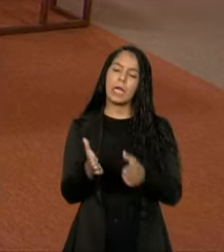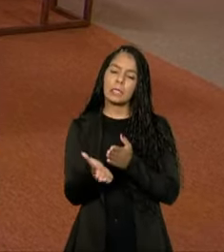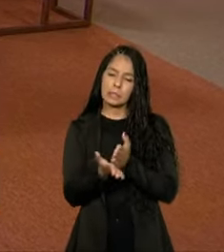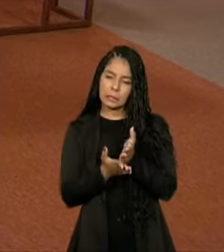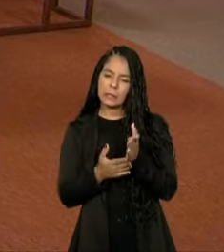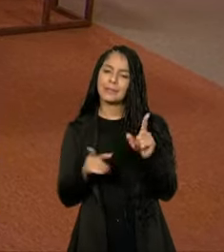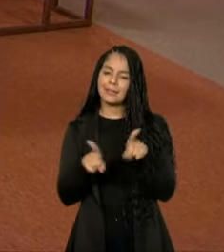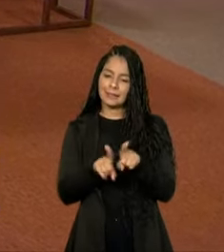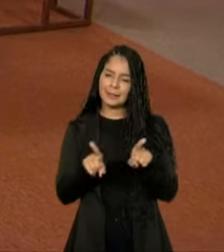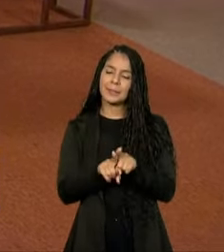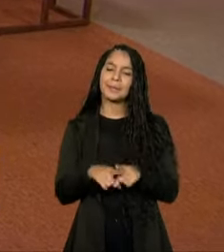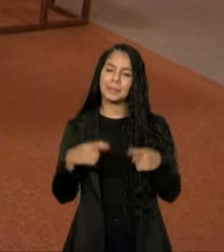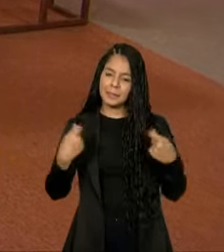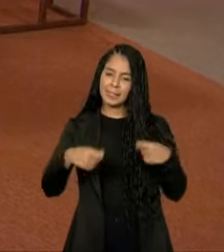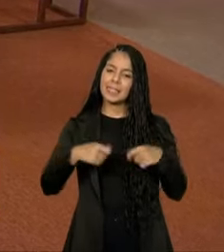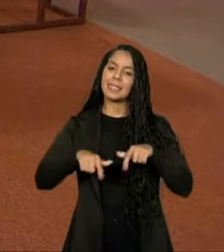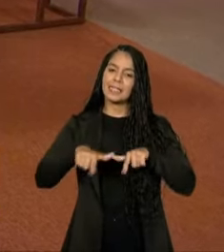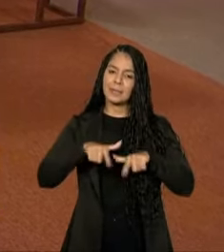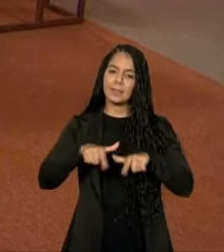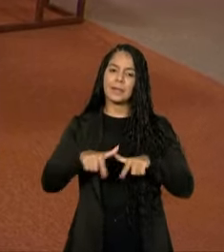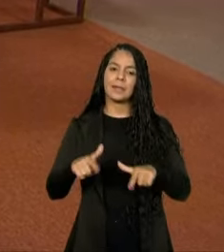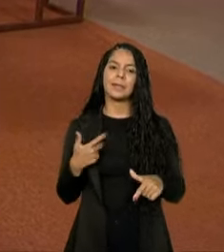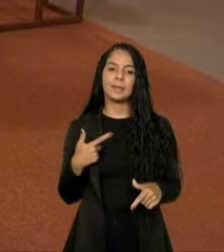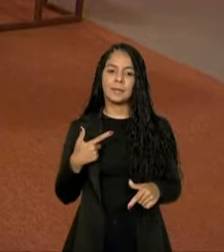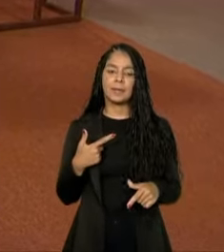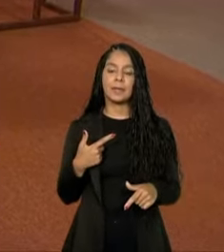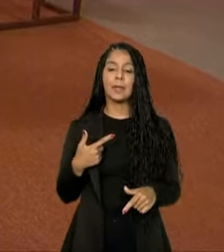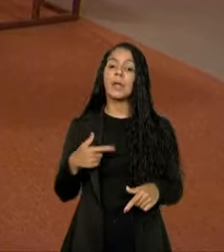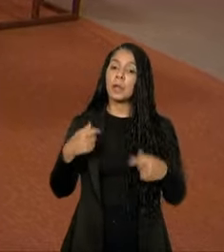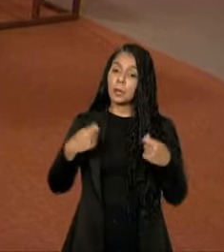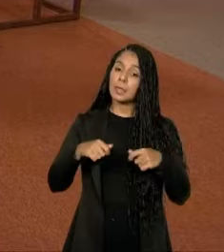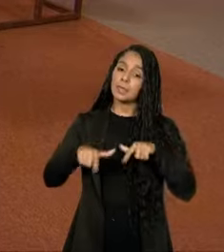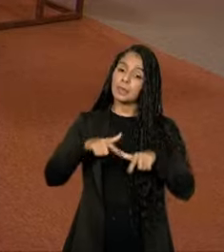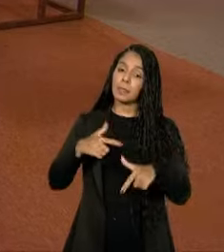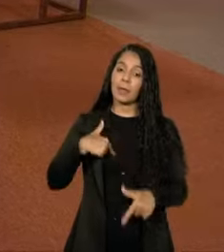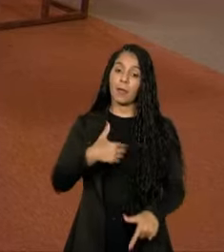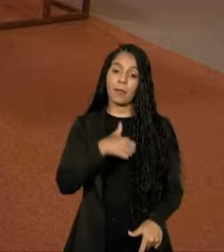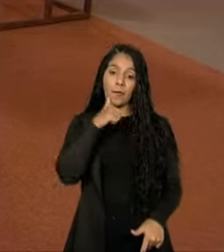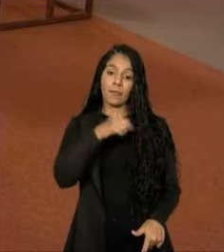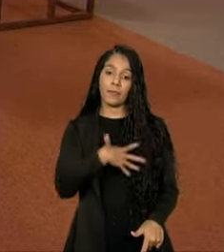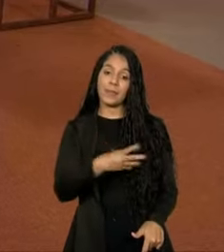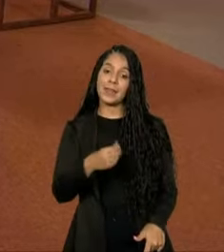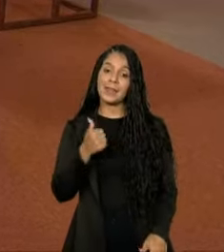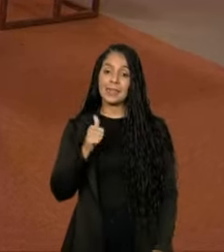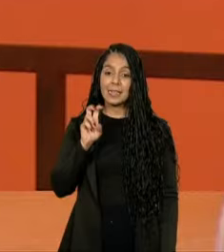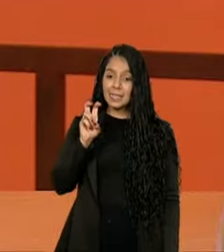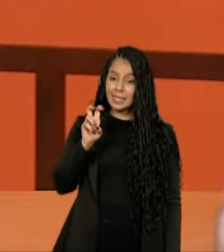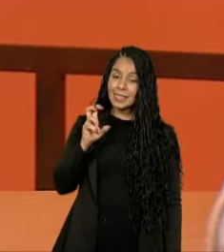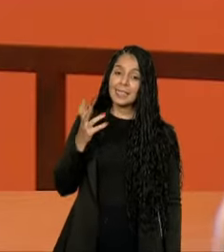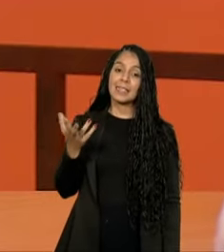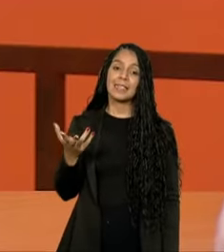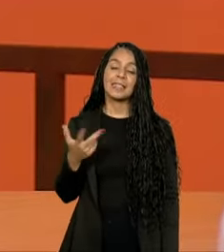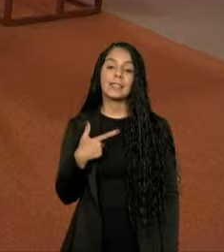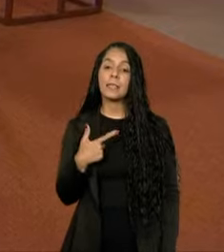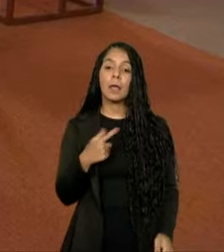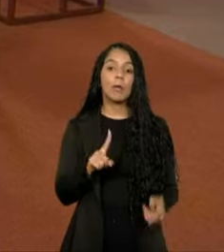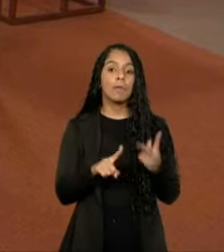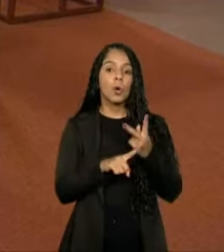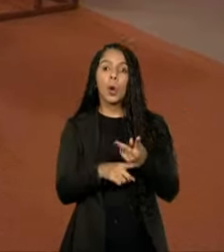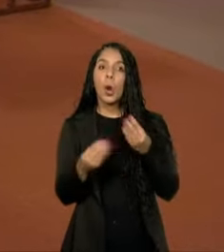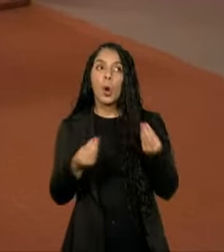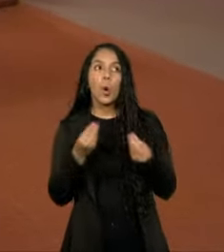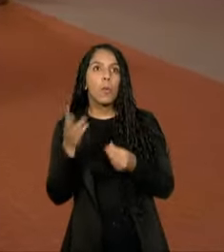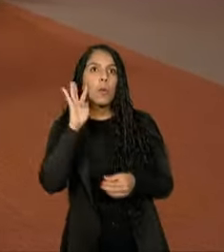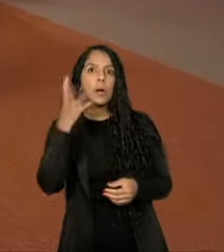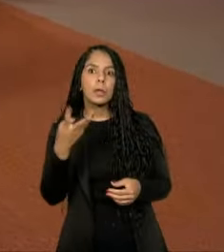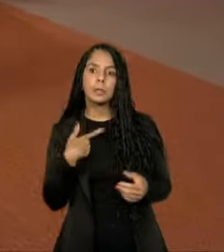também. Assim, você tinha que trabalhar. Preciso trabalhar, tenho uma filha de 15 anos, a gente tem, ainda tá longe, procurar né? Cura, procurar solução. Procurar a solução, exatamente. É o